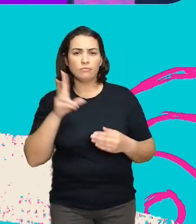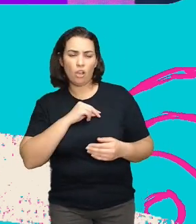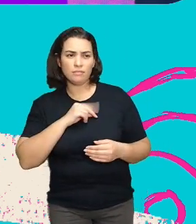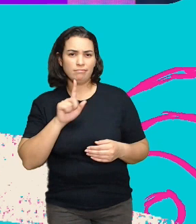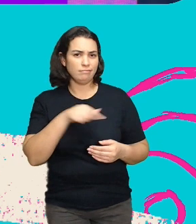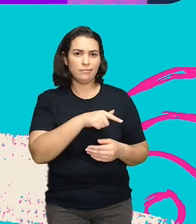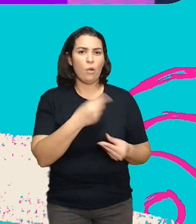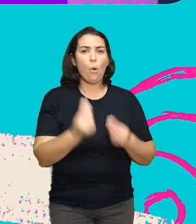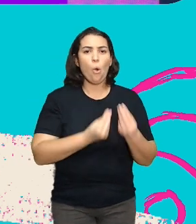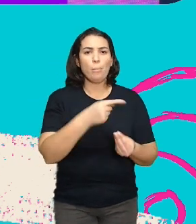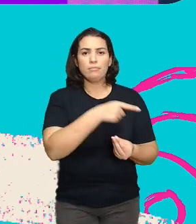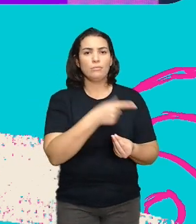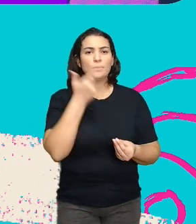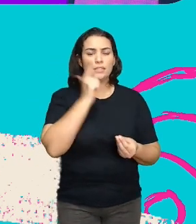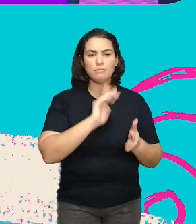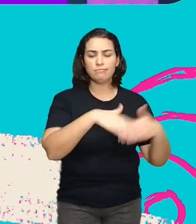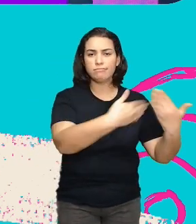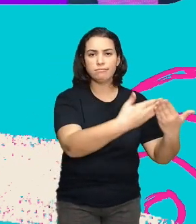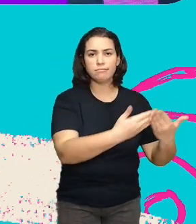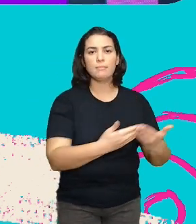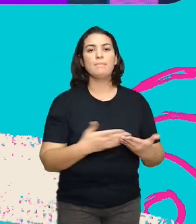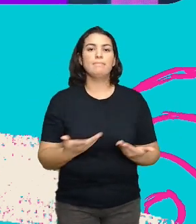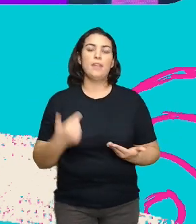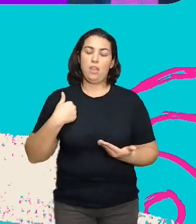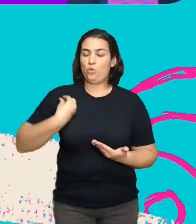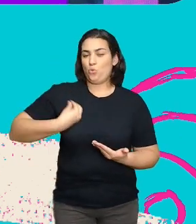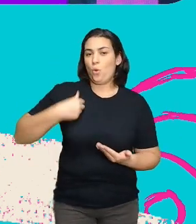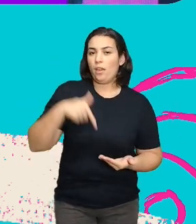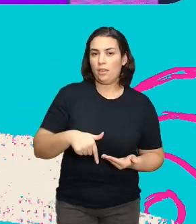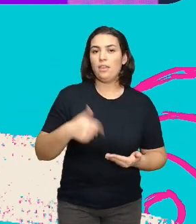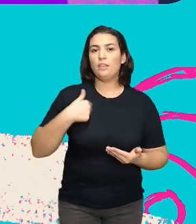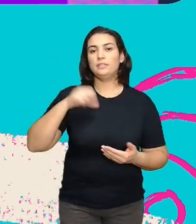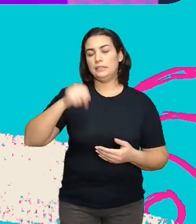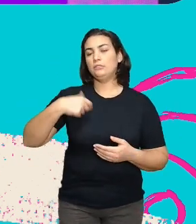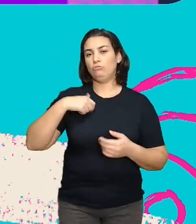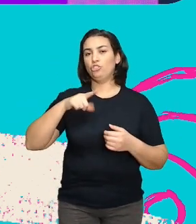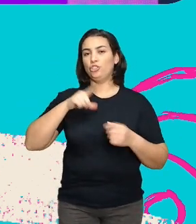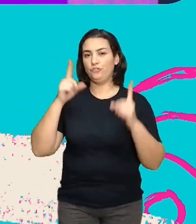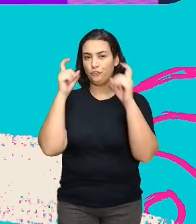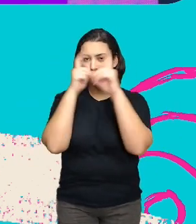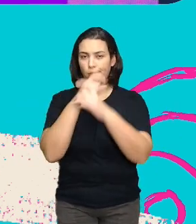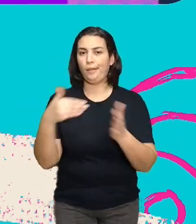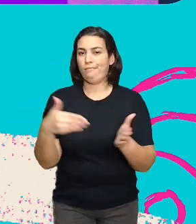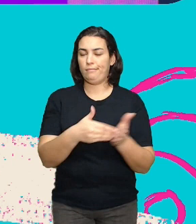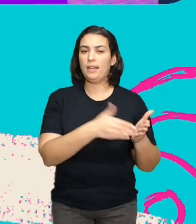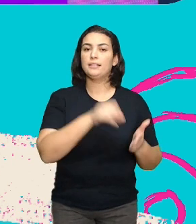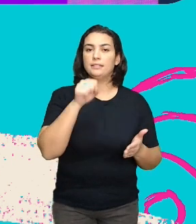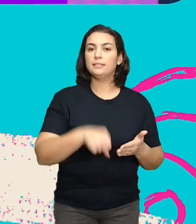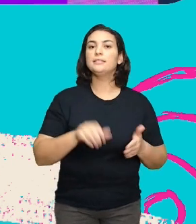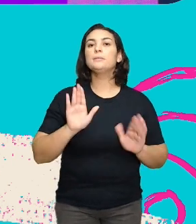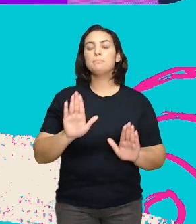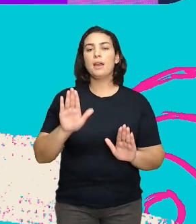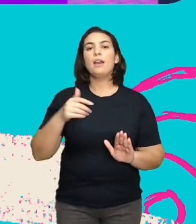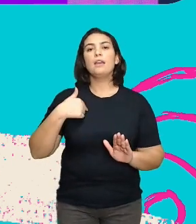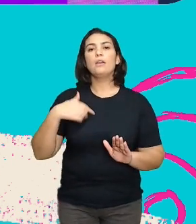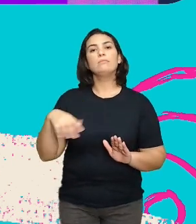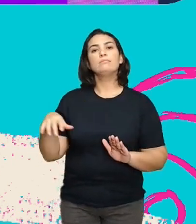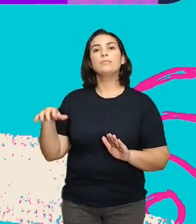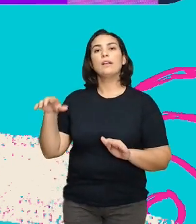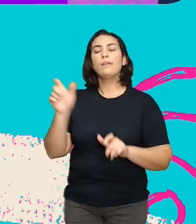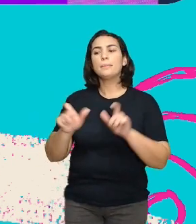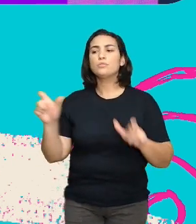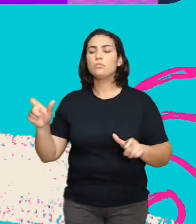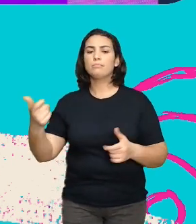aqui hoje. Passei por alguns perrengues, né, mas eu vim falar muito sobre a oportunidade.